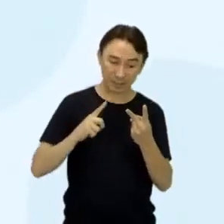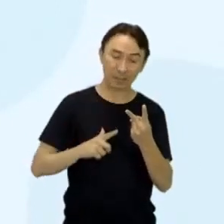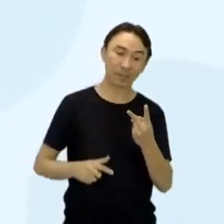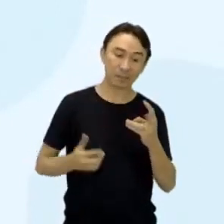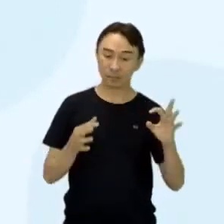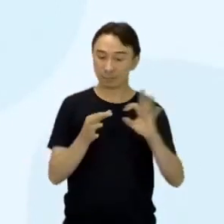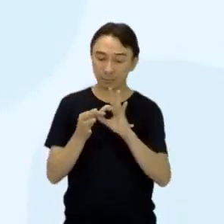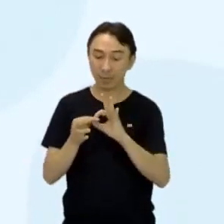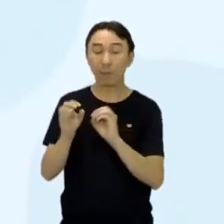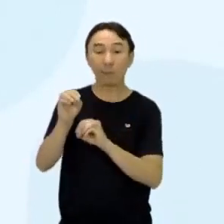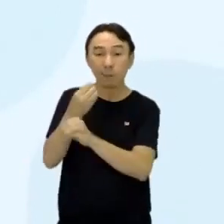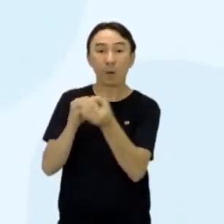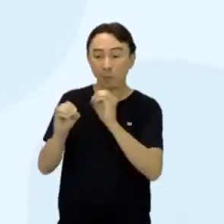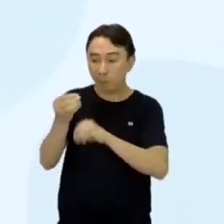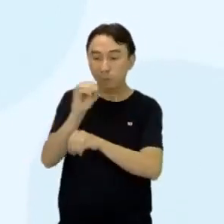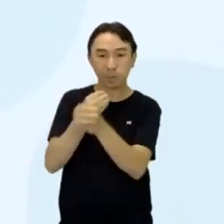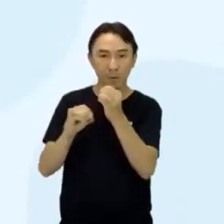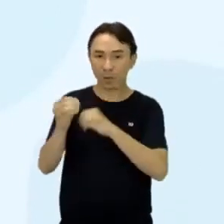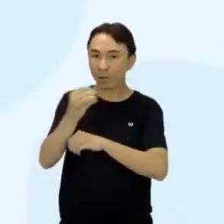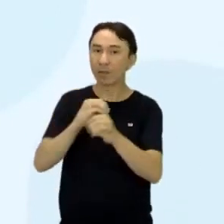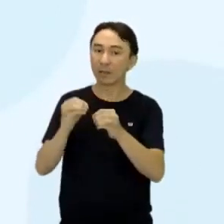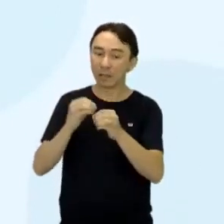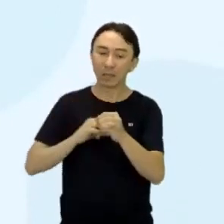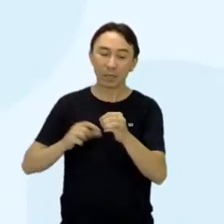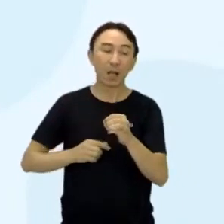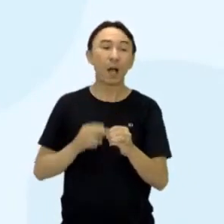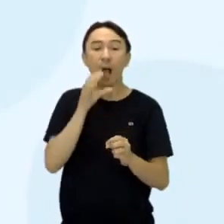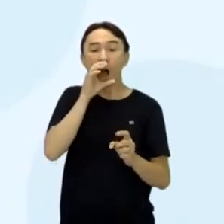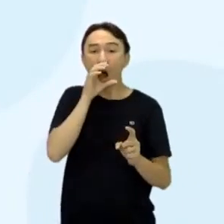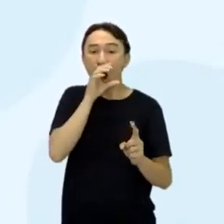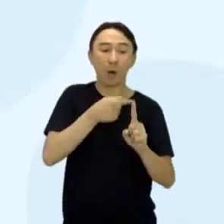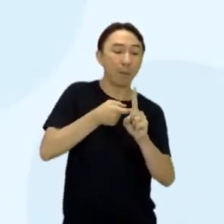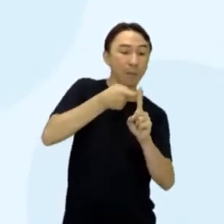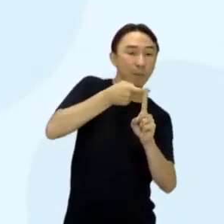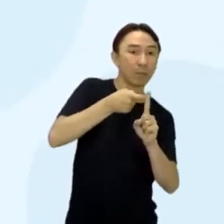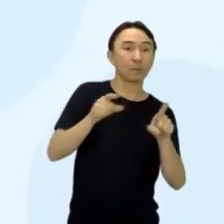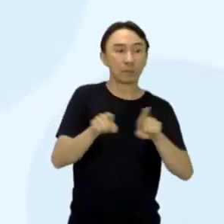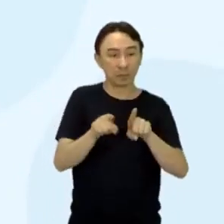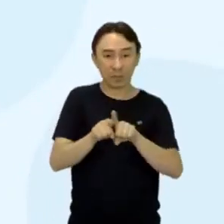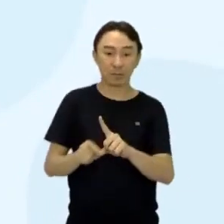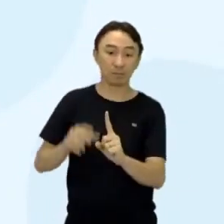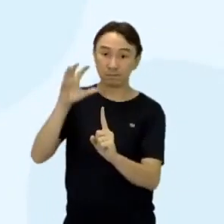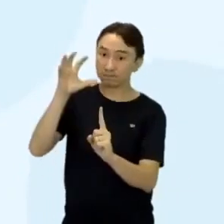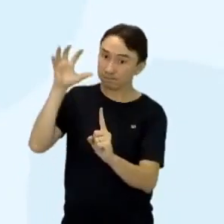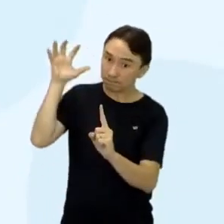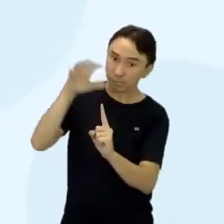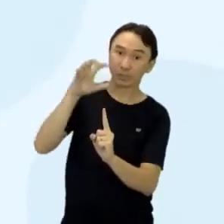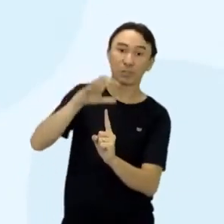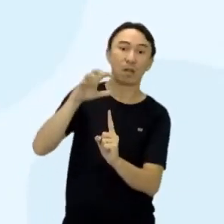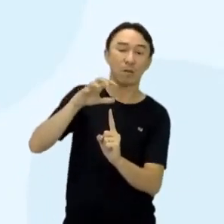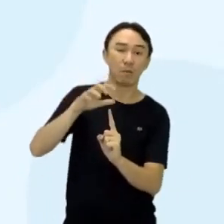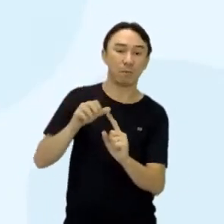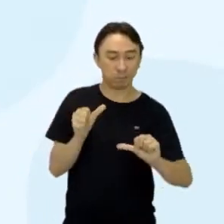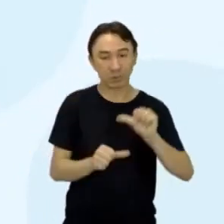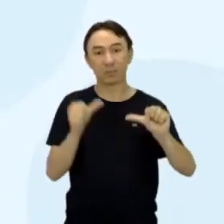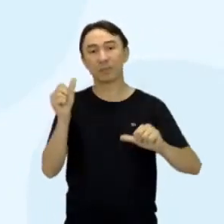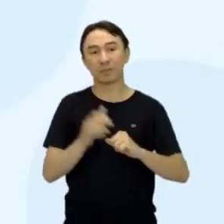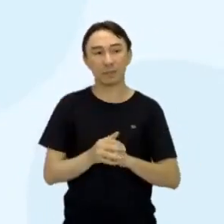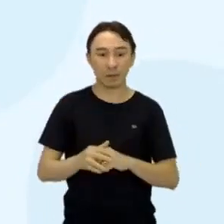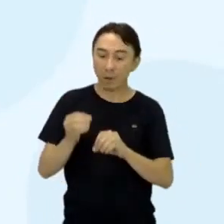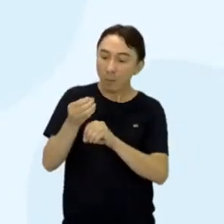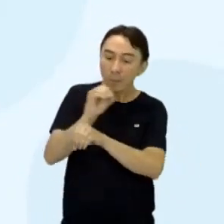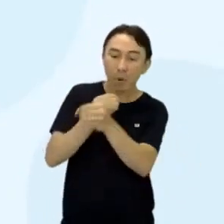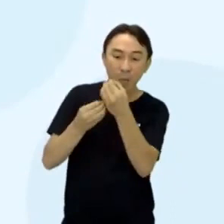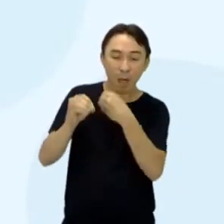moléculas dessa matéria e serão alterados pela temperatura e pela pressão. É importante lembrar que molécula não sofre alteração na